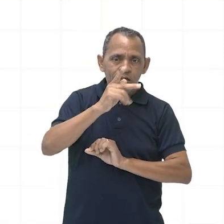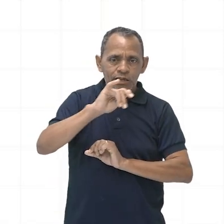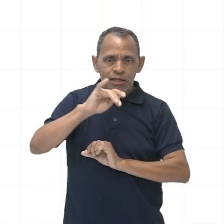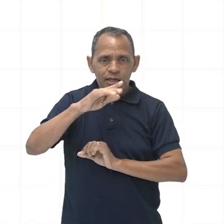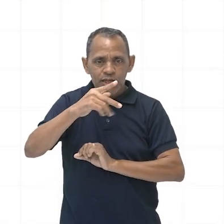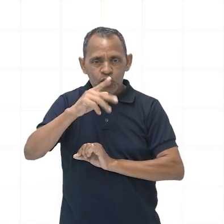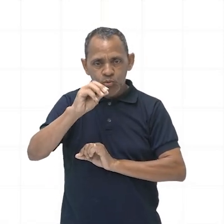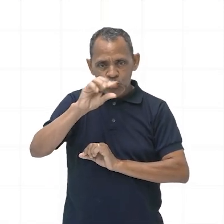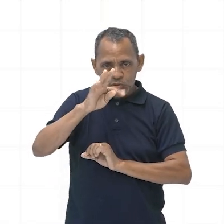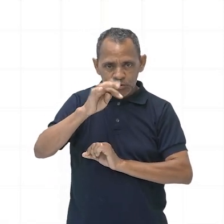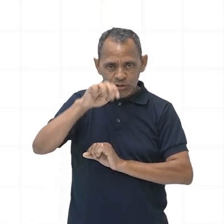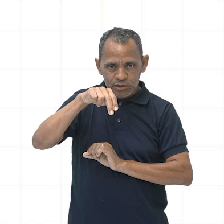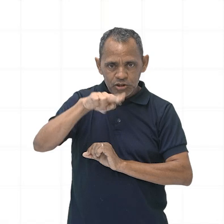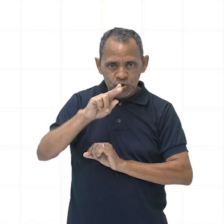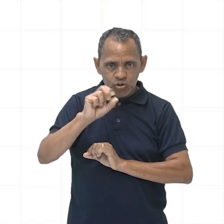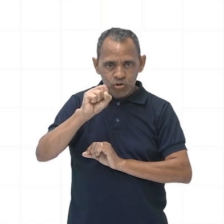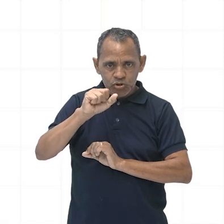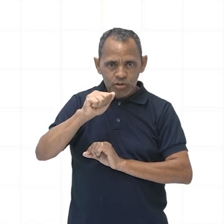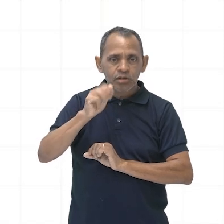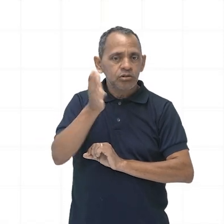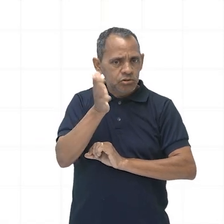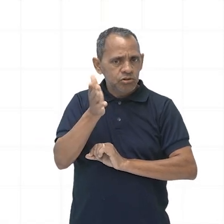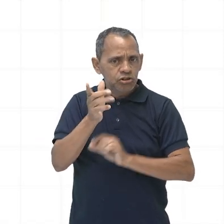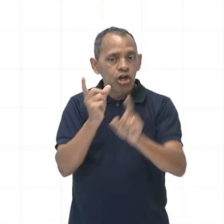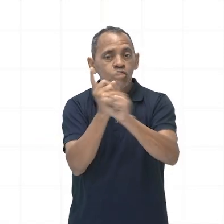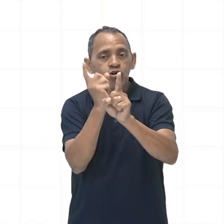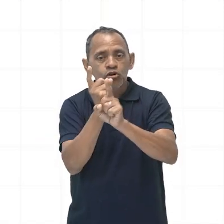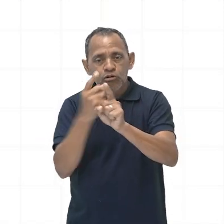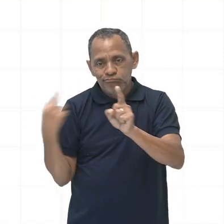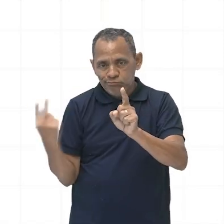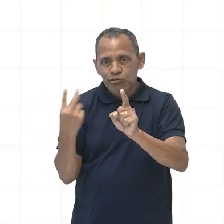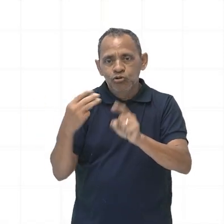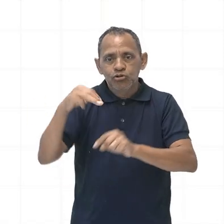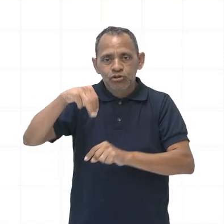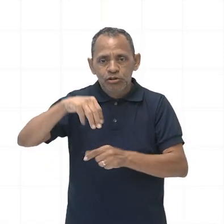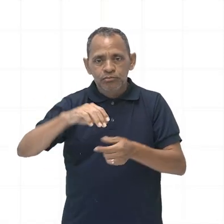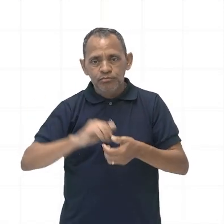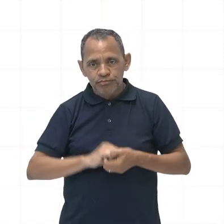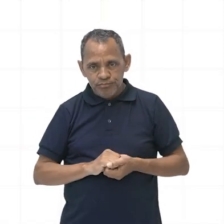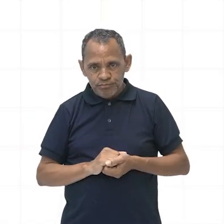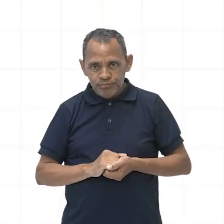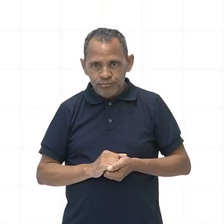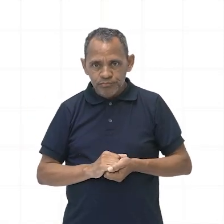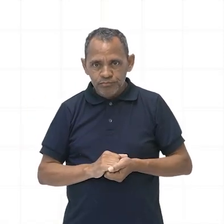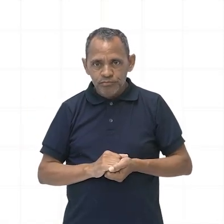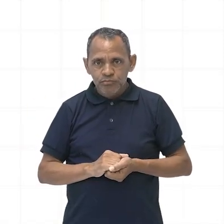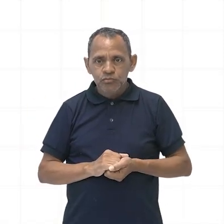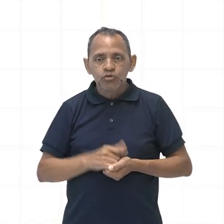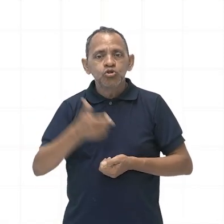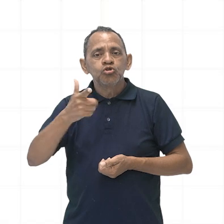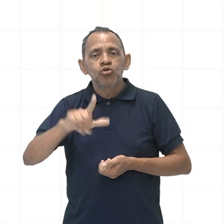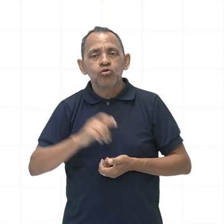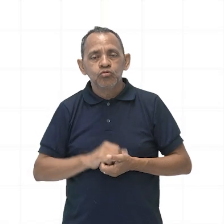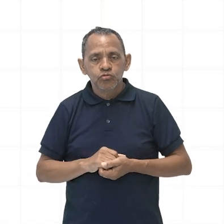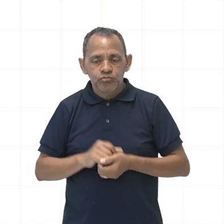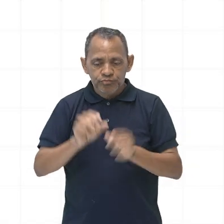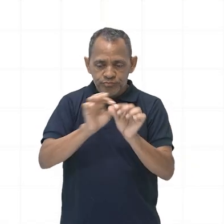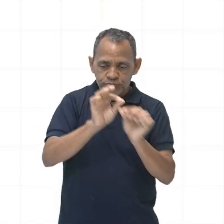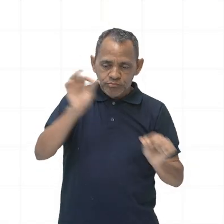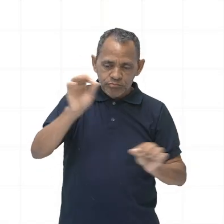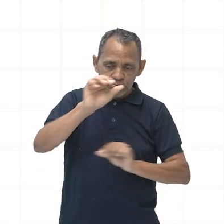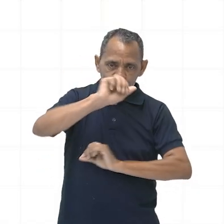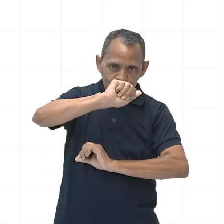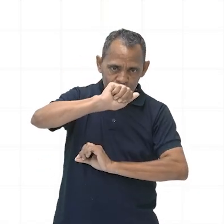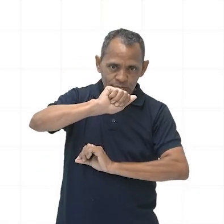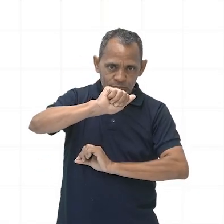encontramos o valor de M. Então, só recapitulando, a hipotenusa A ela é igual